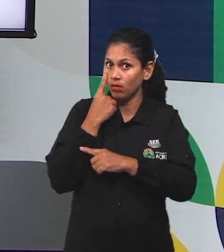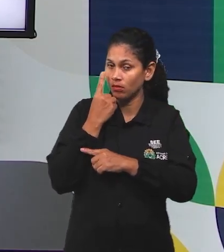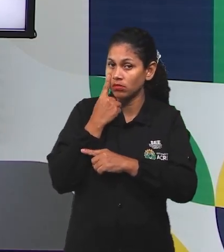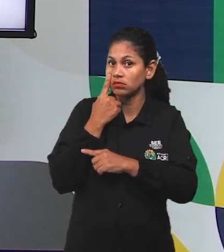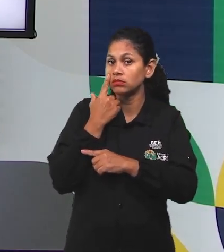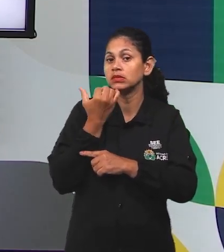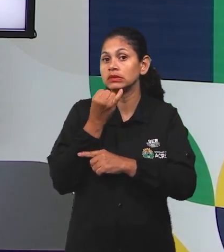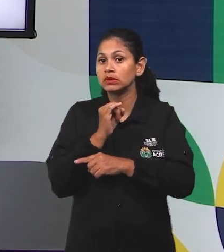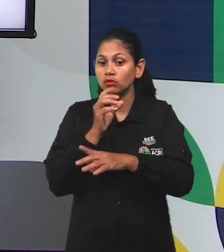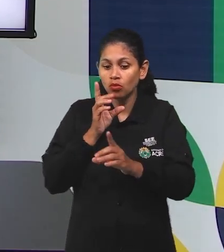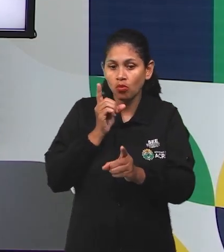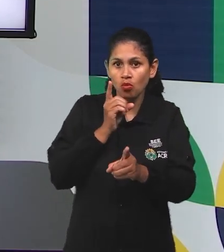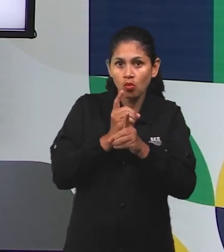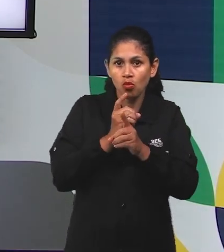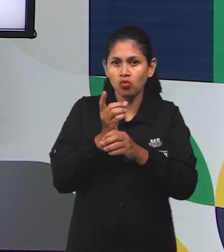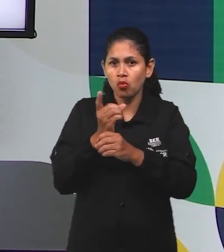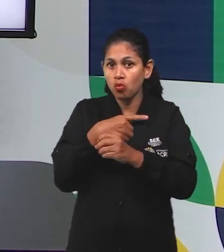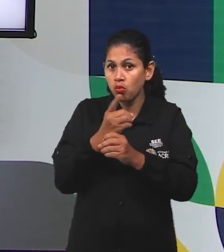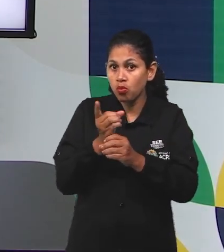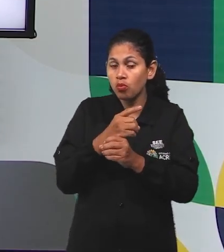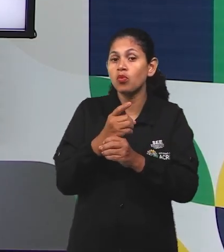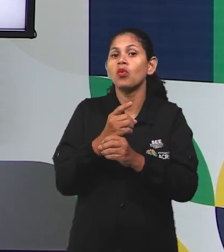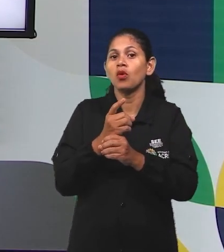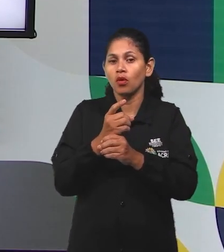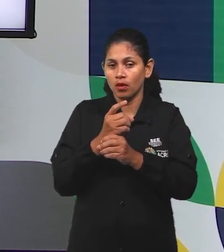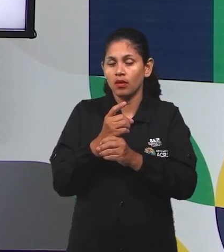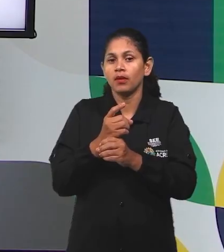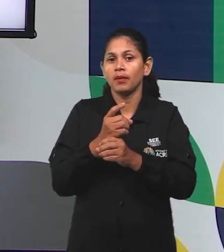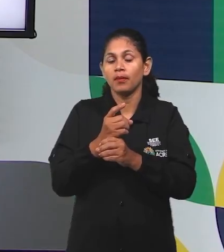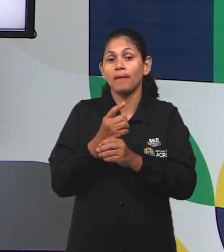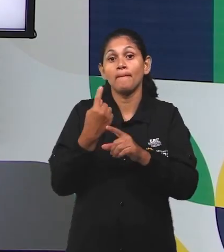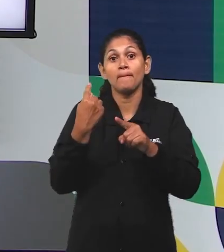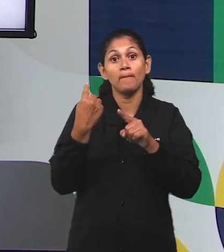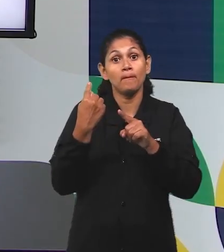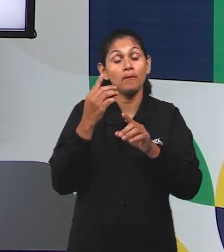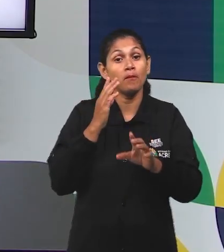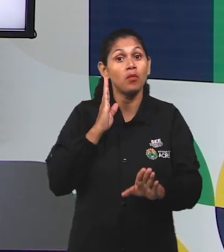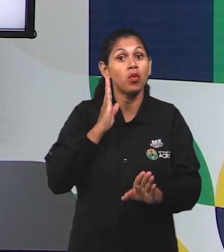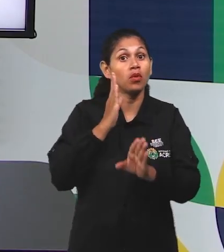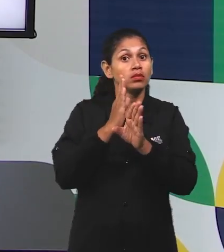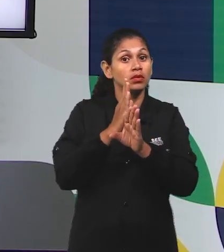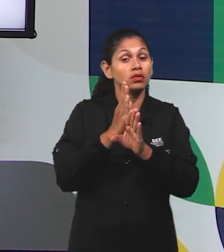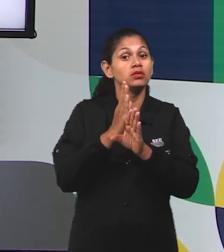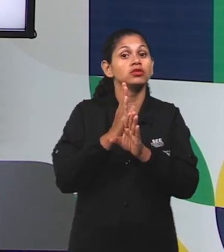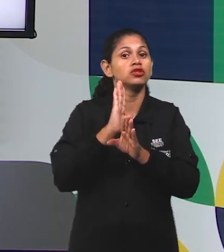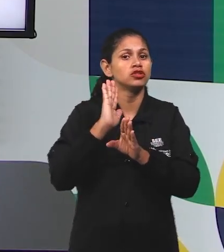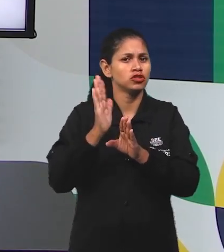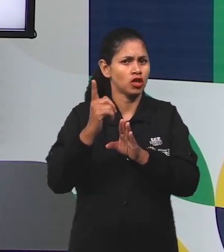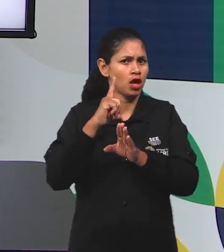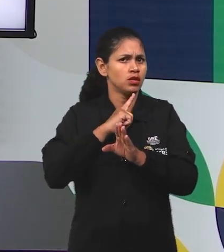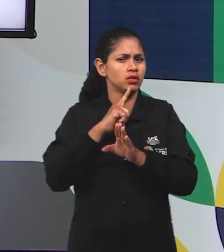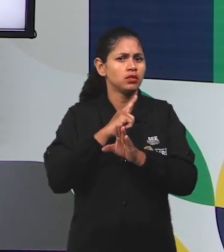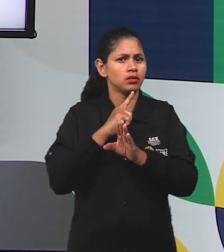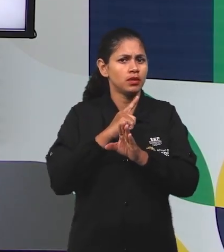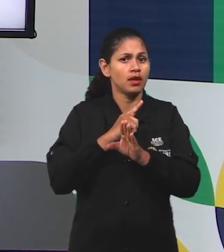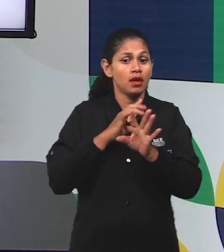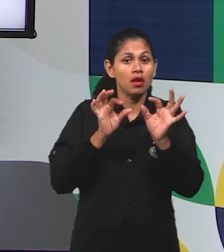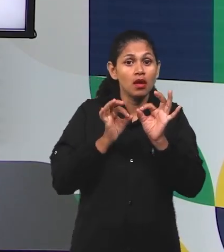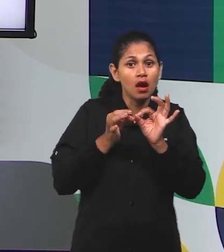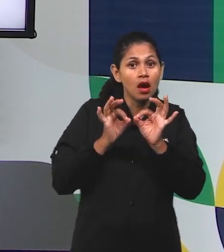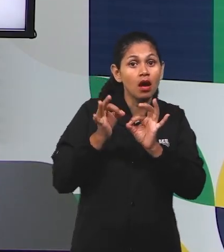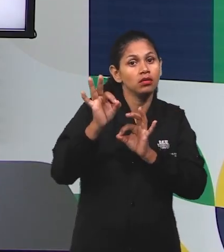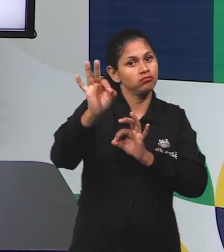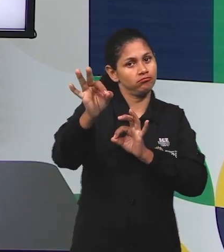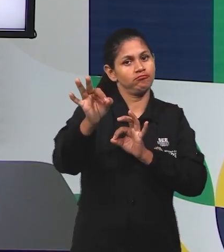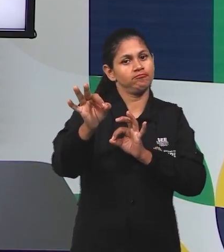encontro a velocidade, é porque foi me dado a distância, ou seja, o espaço percorrido e o tempo. Eu preciso olhar